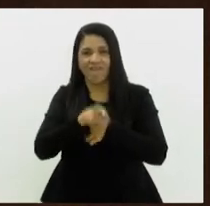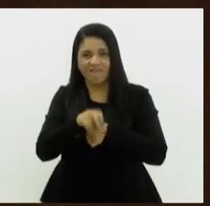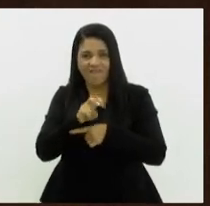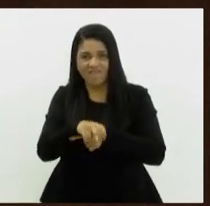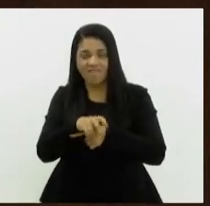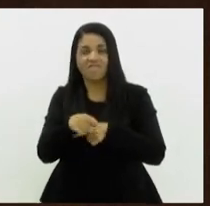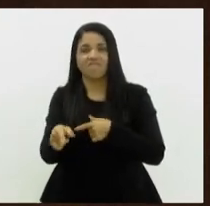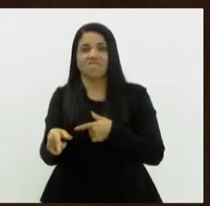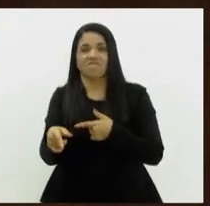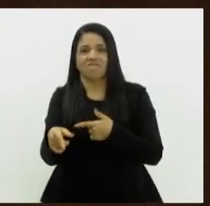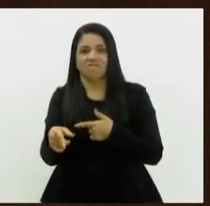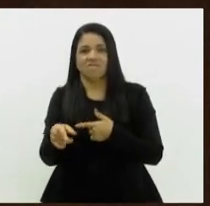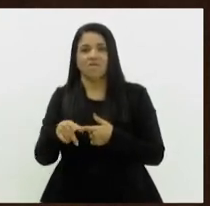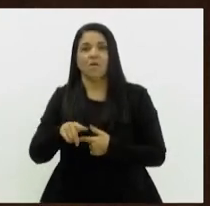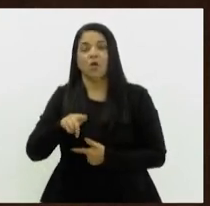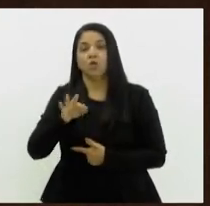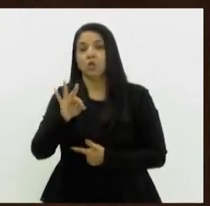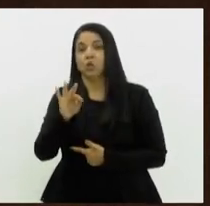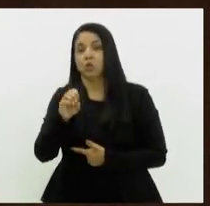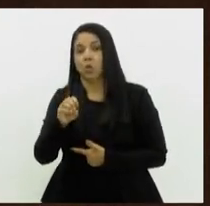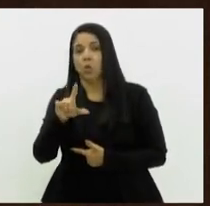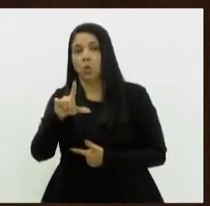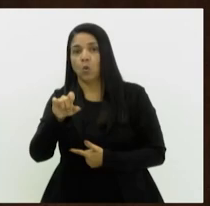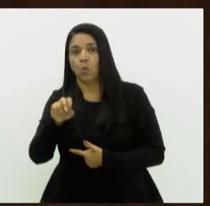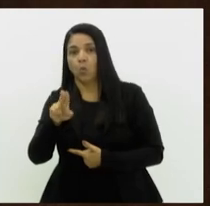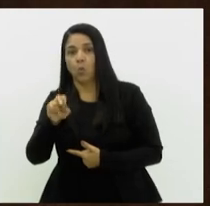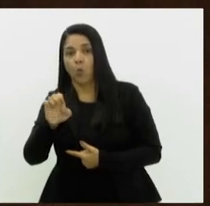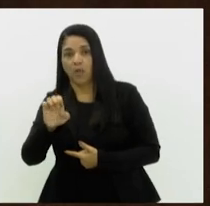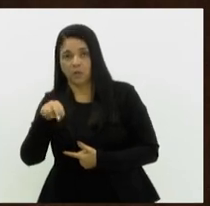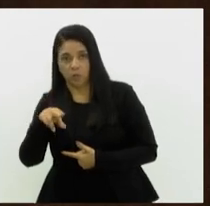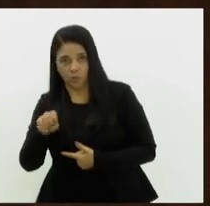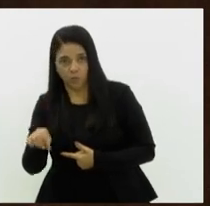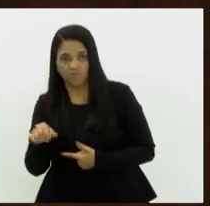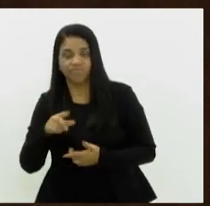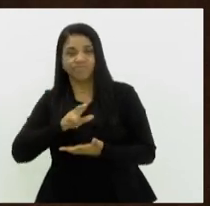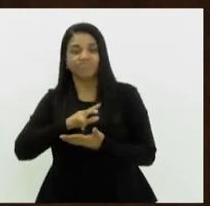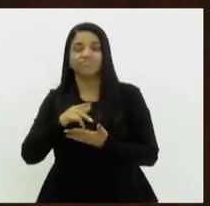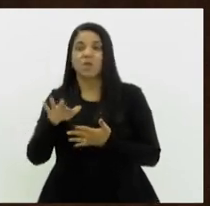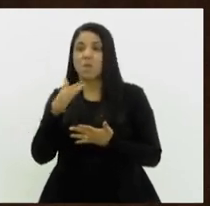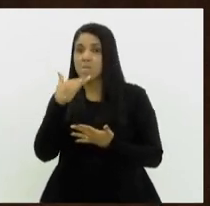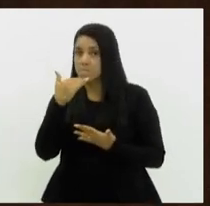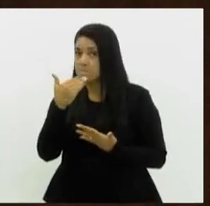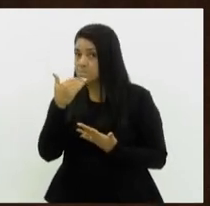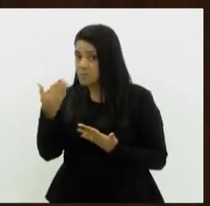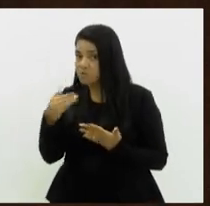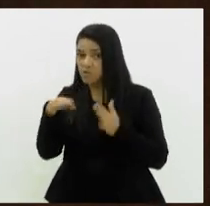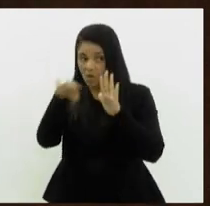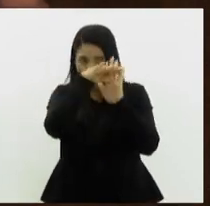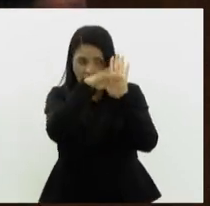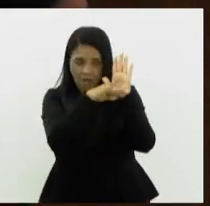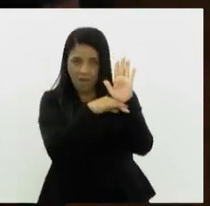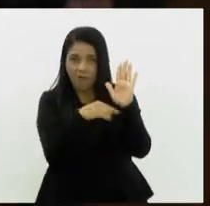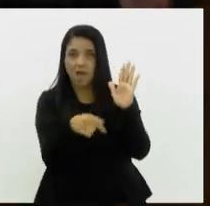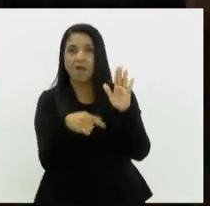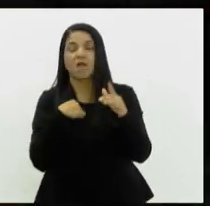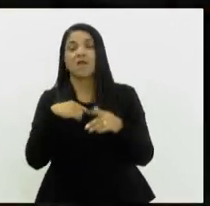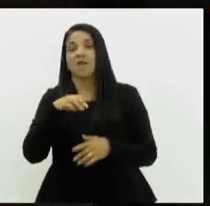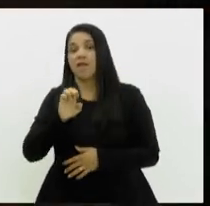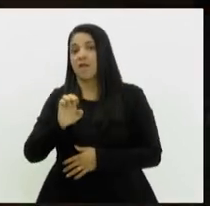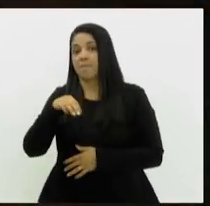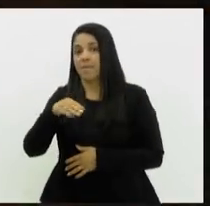porque eu vou pedir ajuda do presidente com essa pauta. Presidente, tem várias... A Emater foi lá, fez um relatório